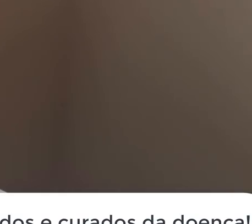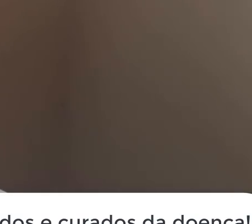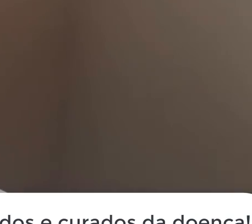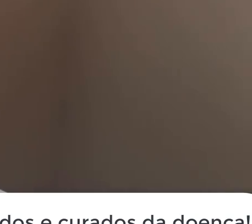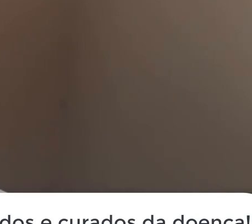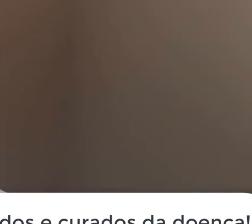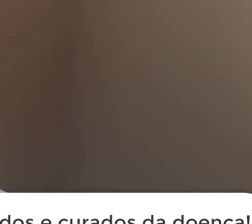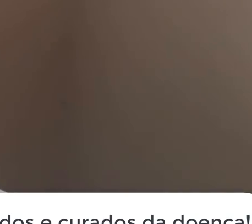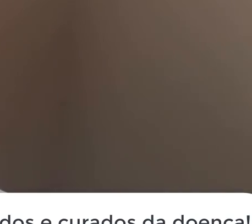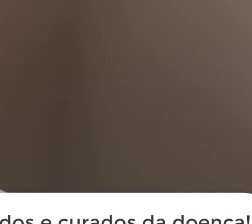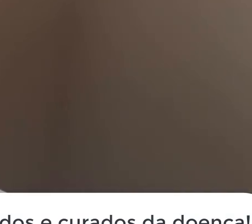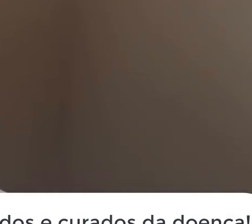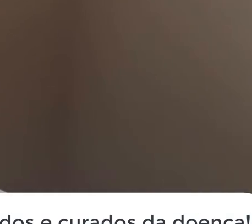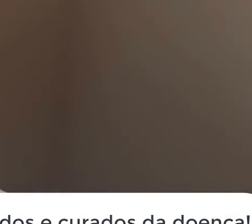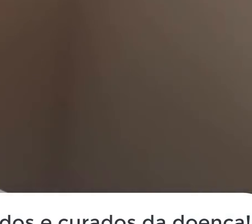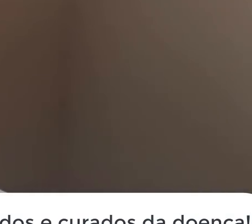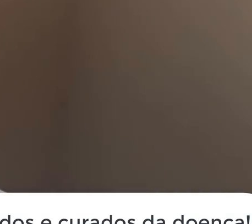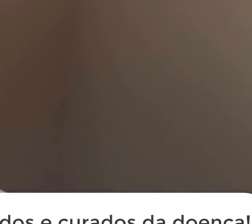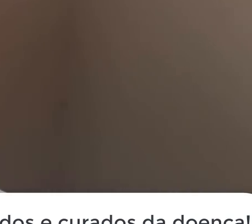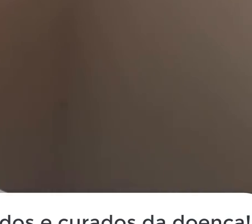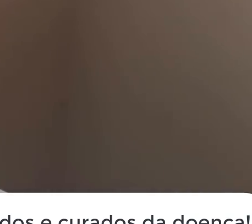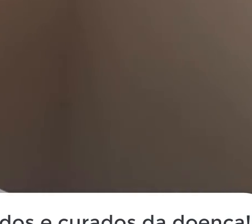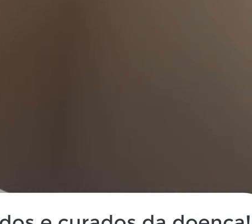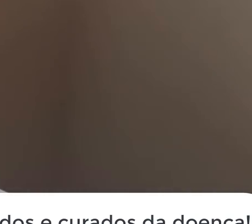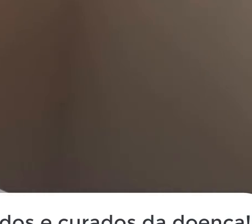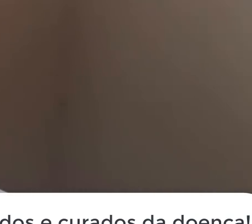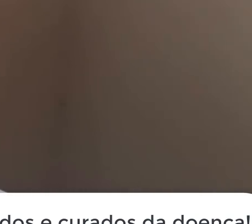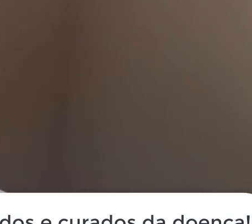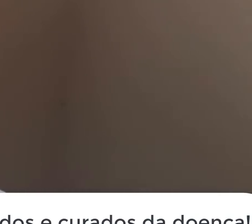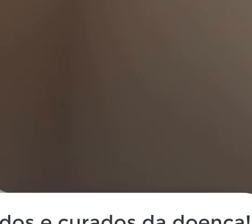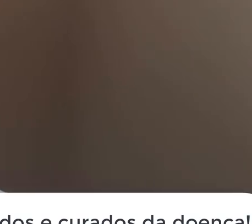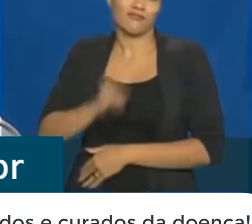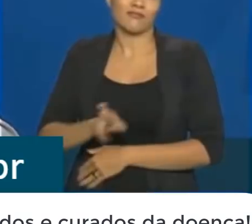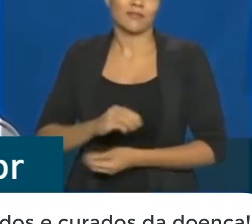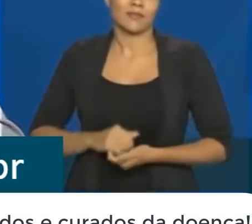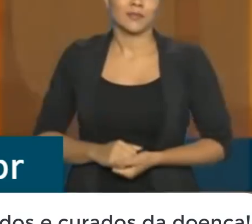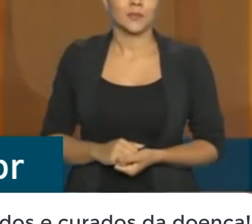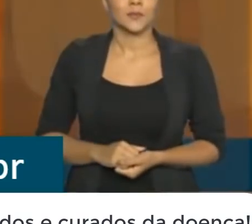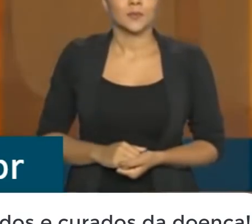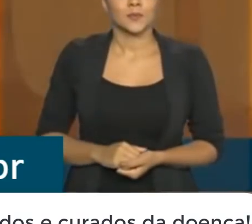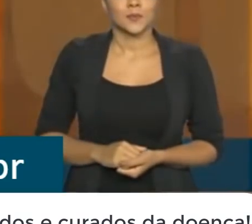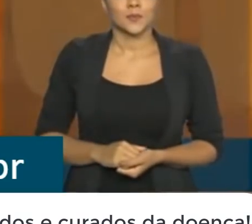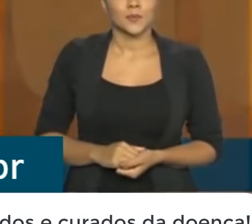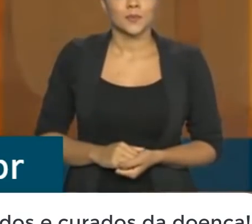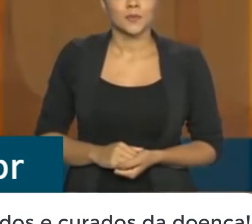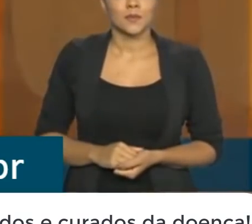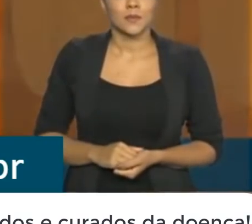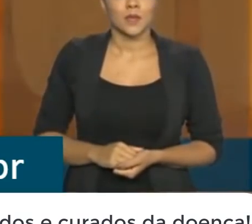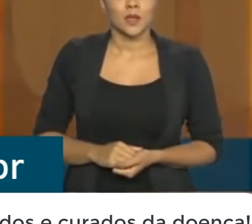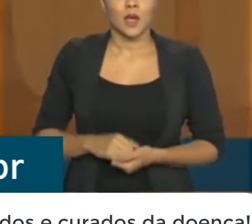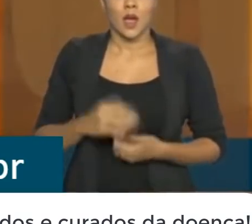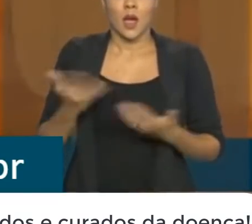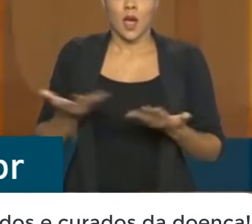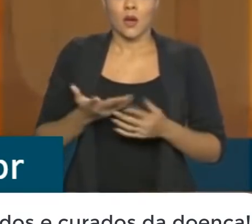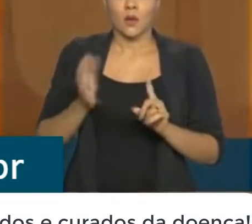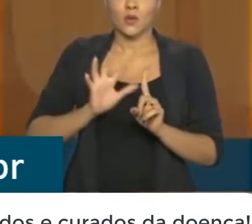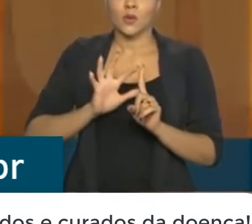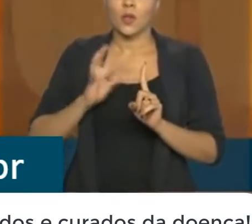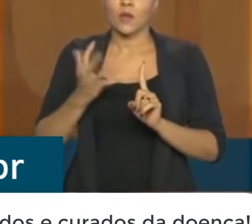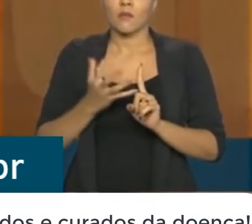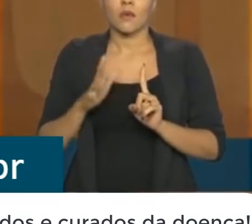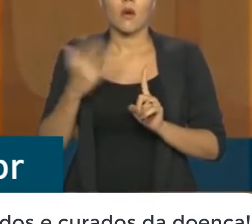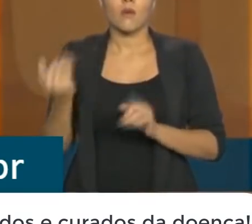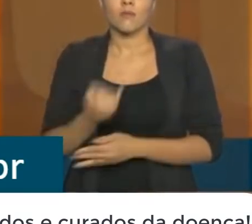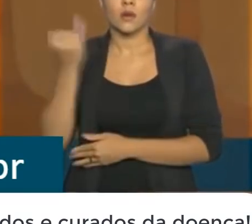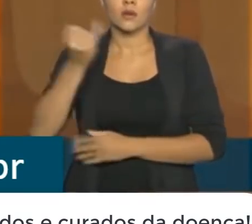evitar que todo mundo se contamine ao mesmo tempo. Veja o vídeo. A questão do isolamento, qual que a importância do